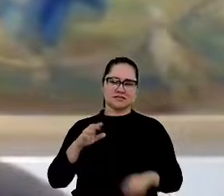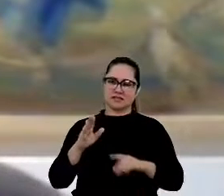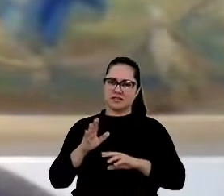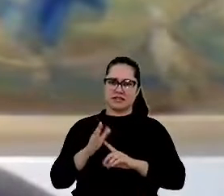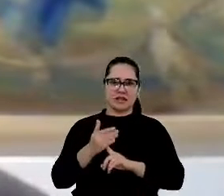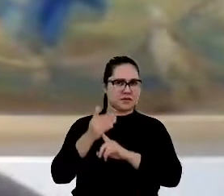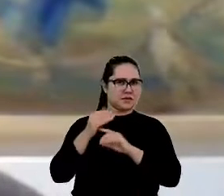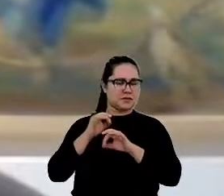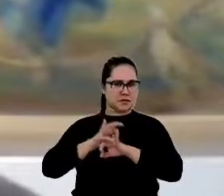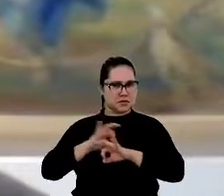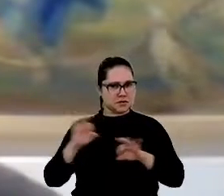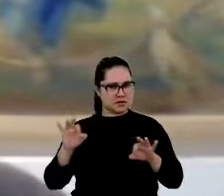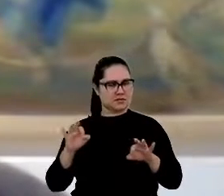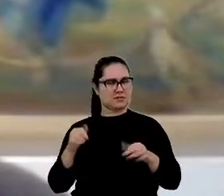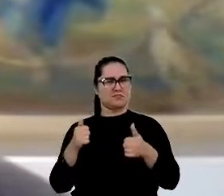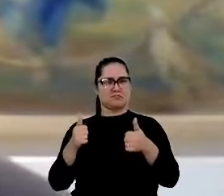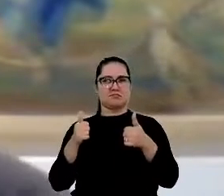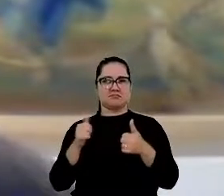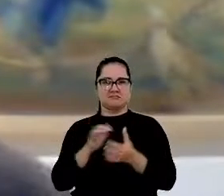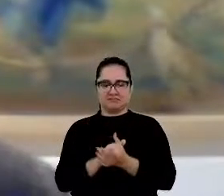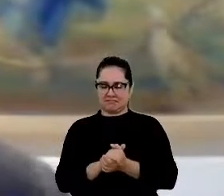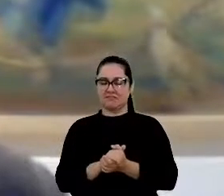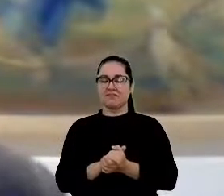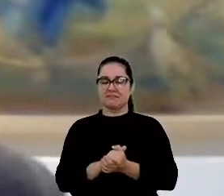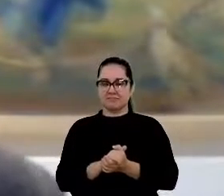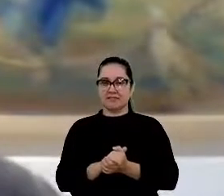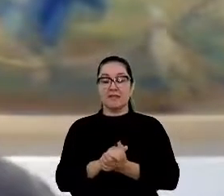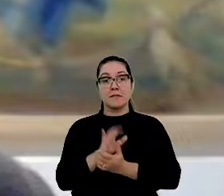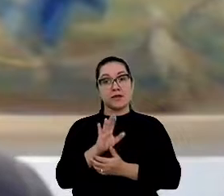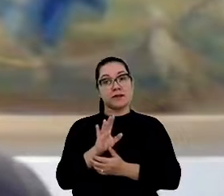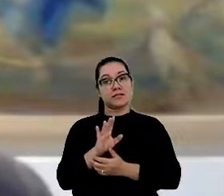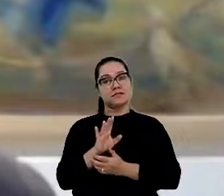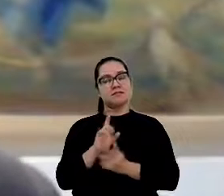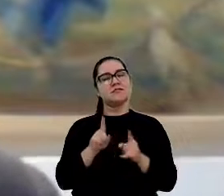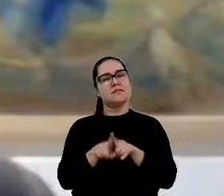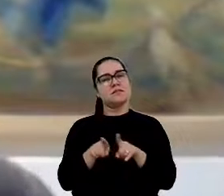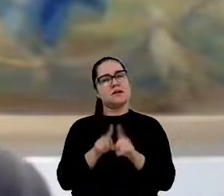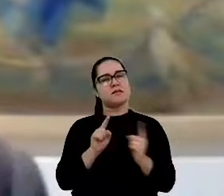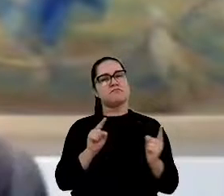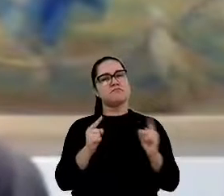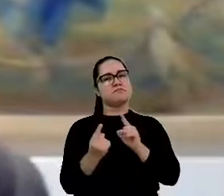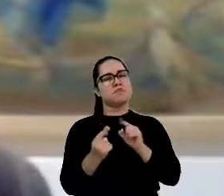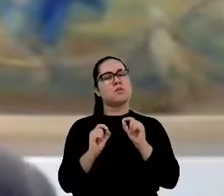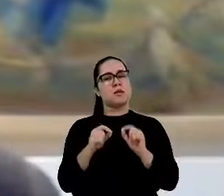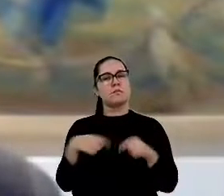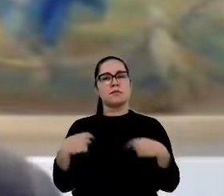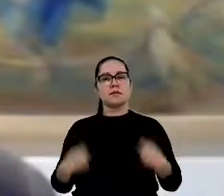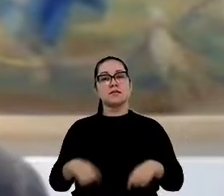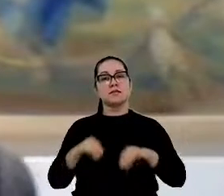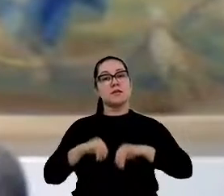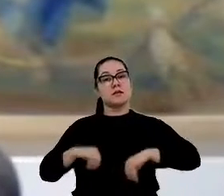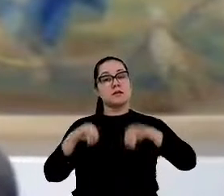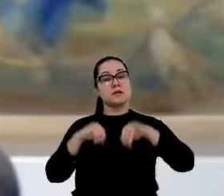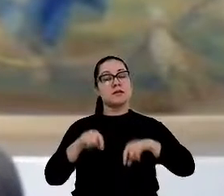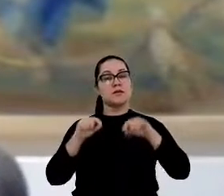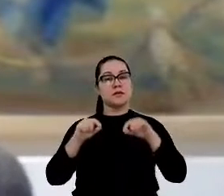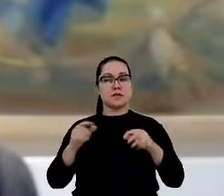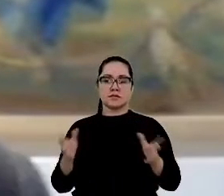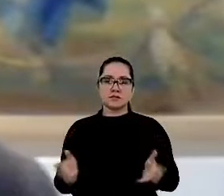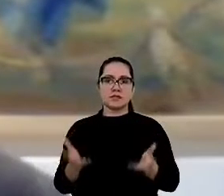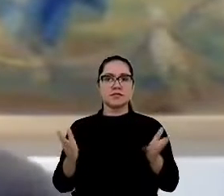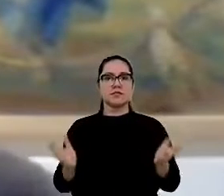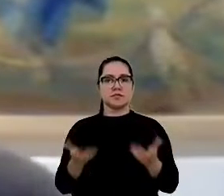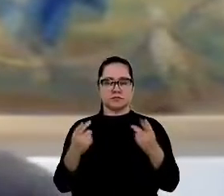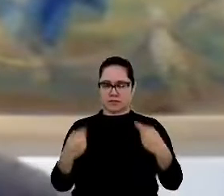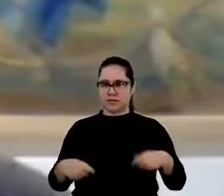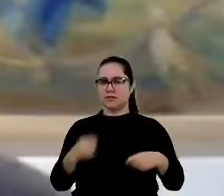Pedro? A concorrência chega a ser desleal. E a gente, por outro lado, também precisa de campanhas de incentivo. Eu